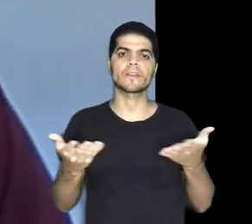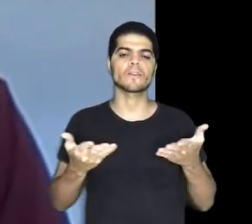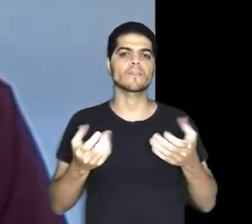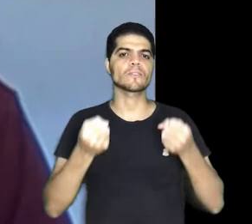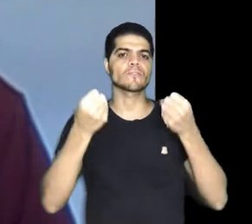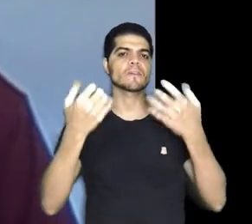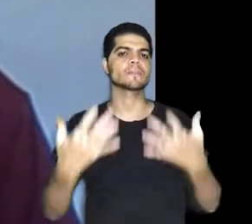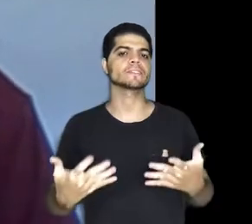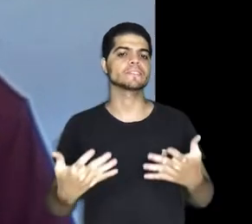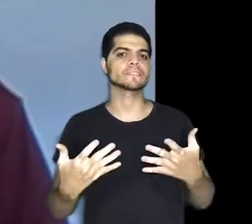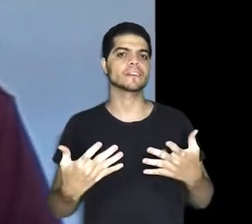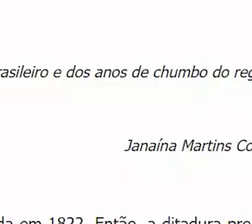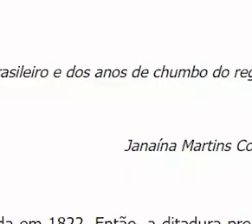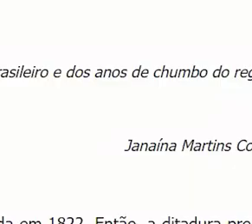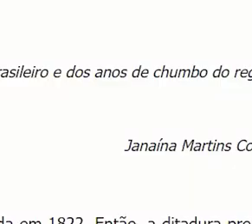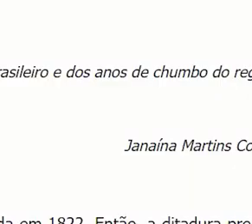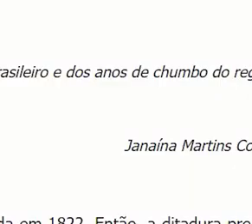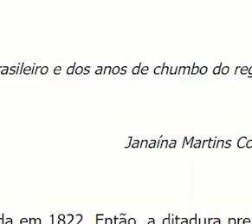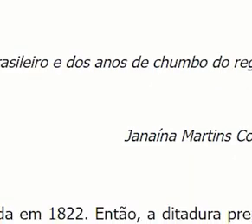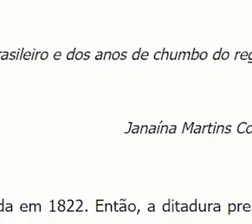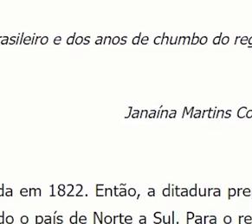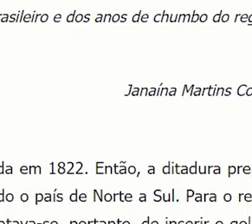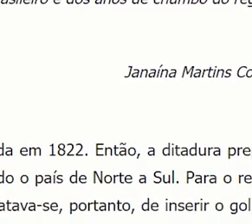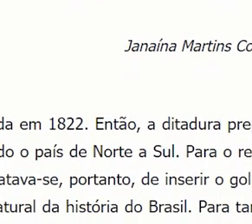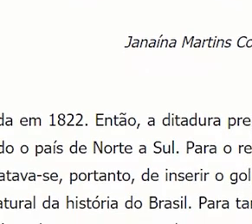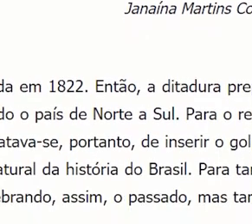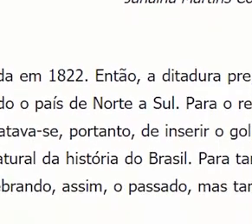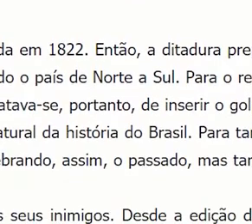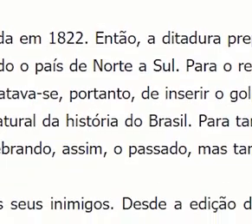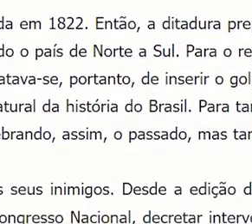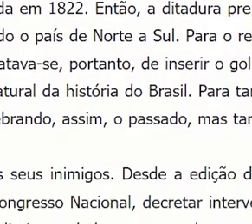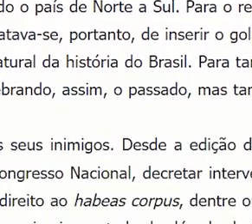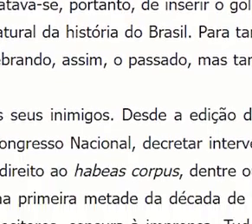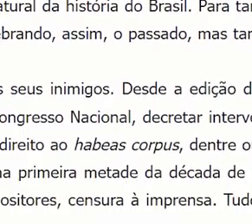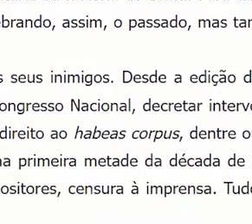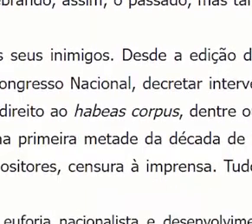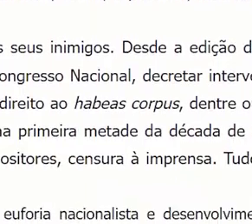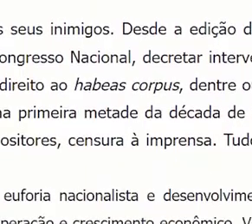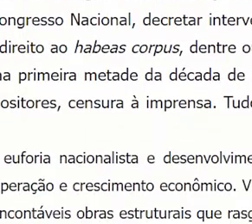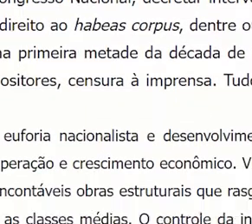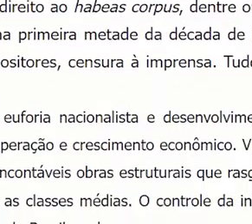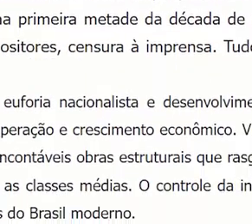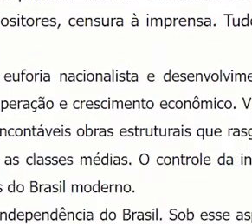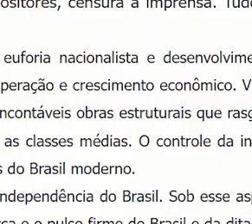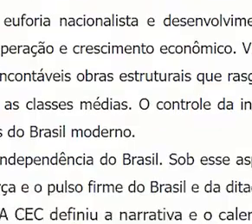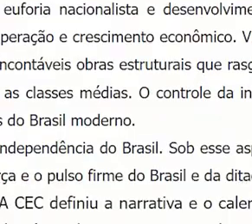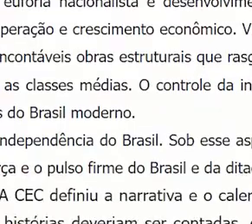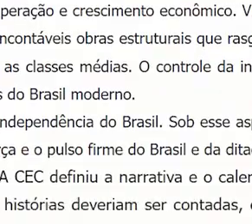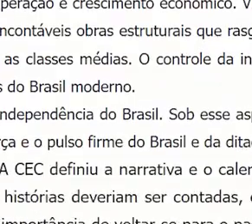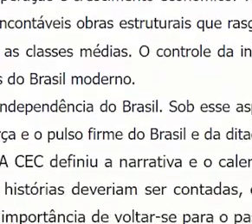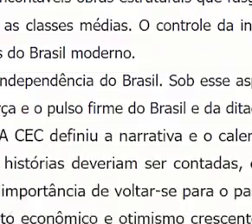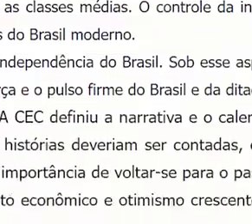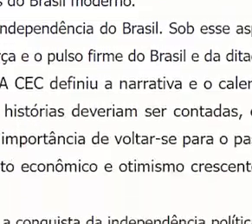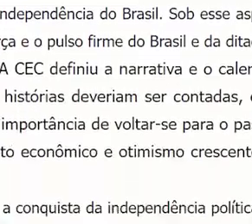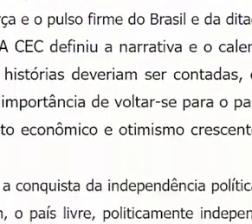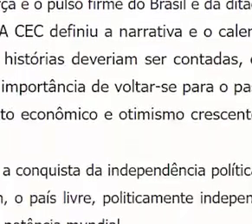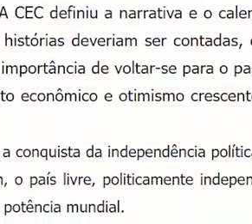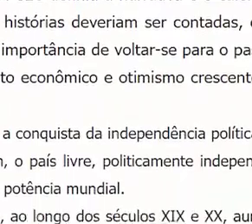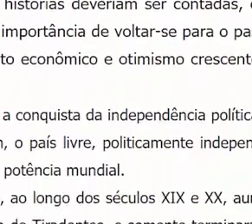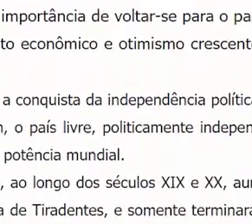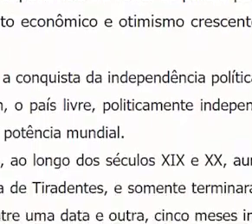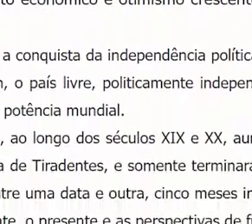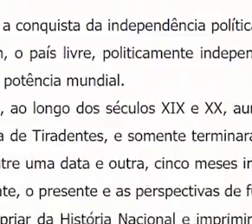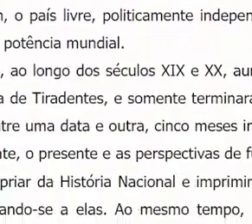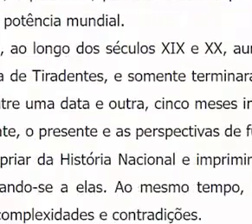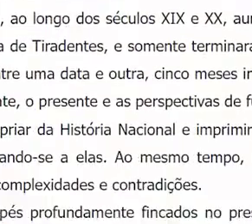vídeo irei apresentar o texto A Independência em Tempos de Milagre, de Janaína Martins Cordeiro, da Universidade